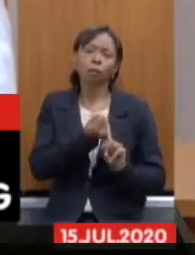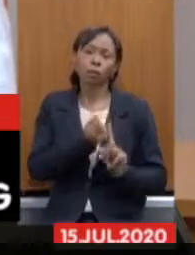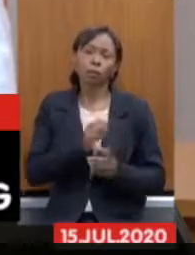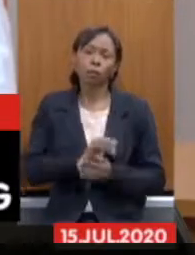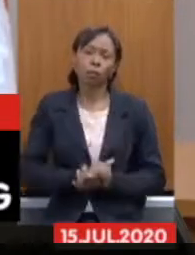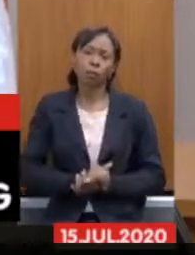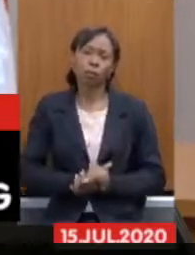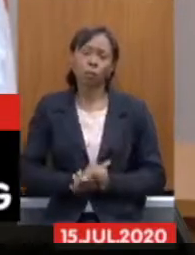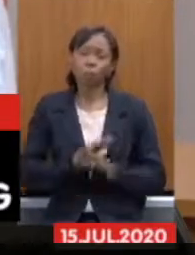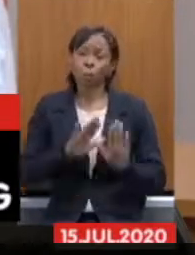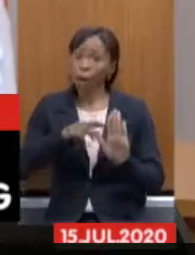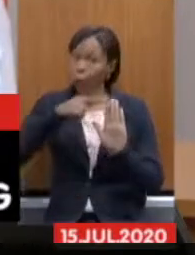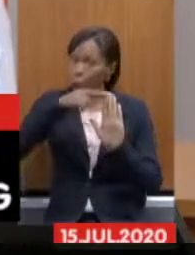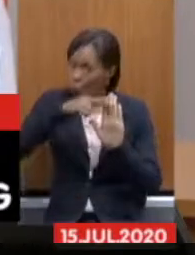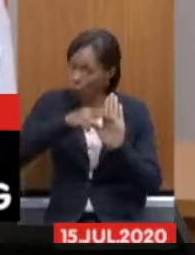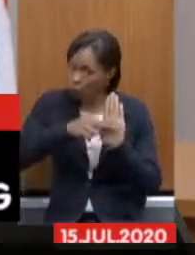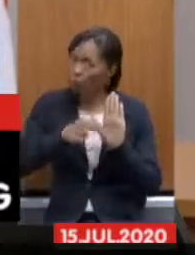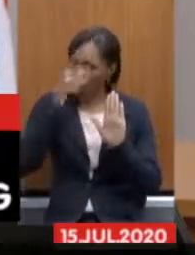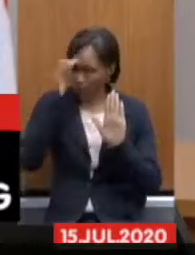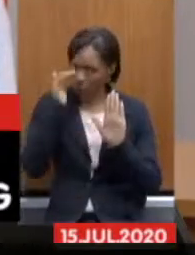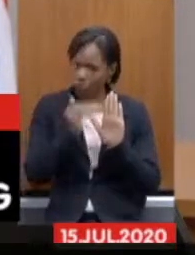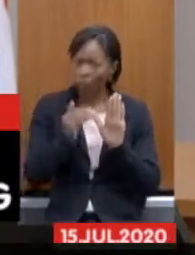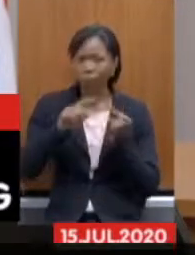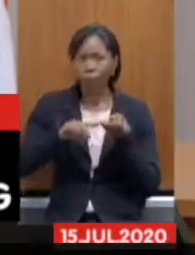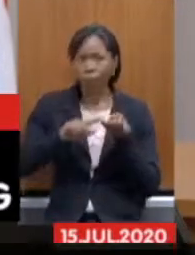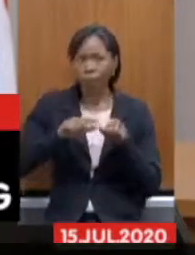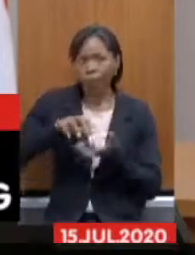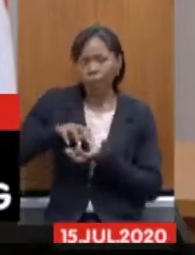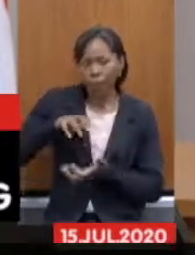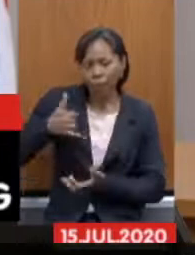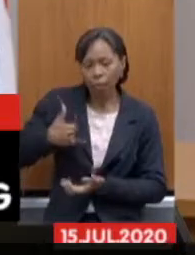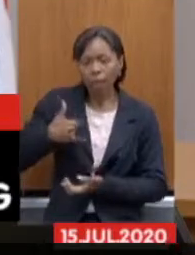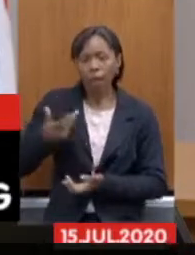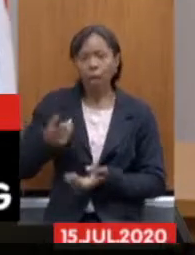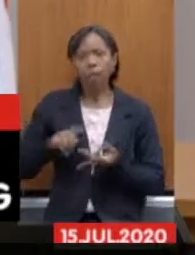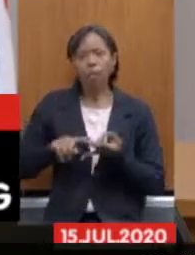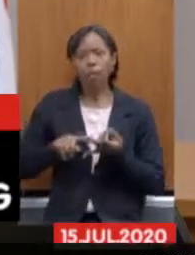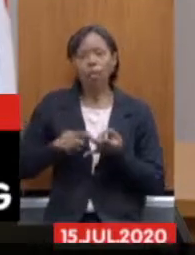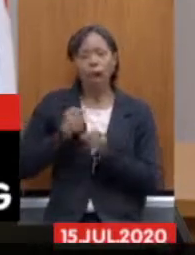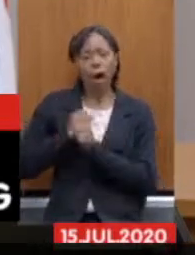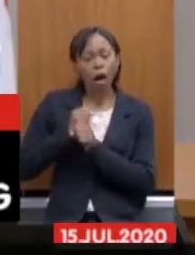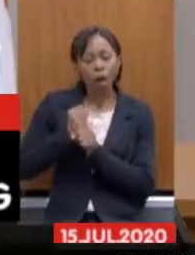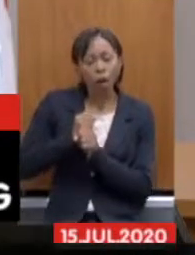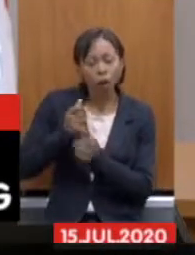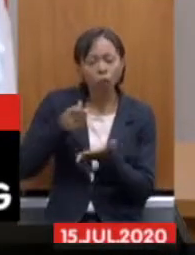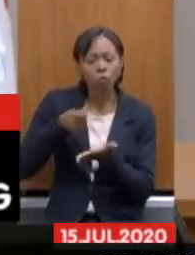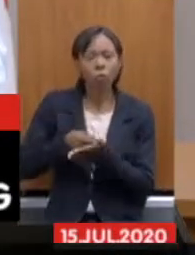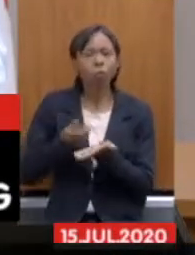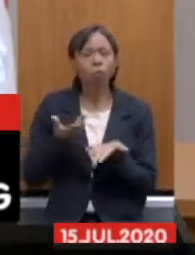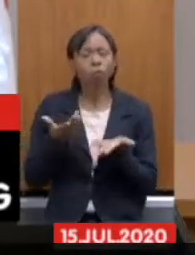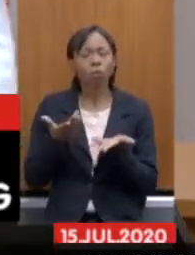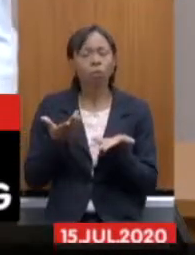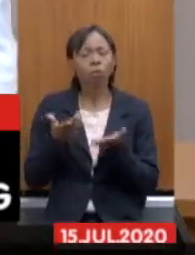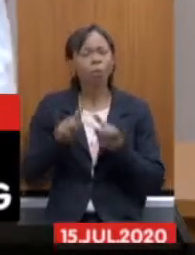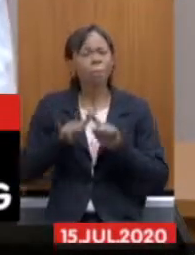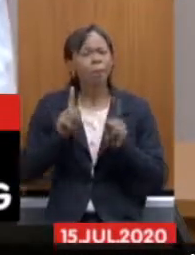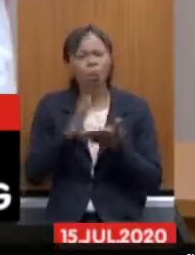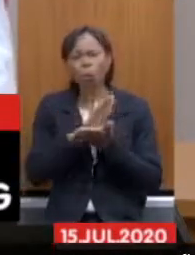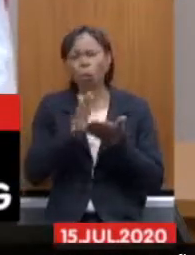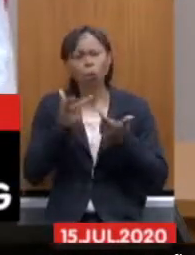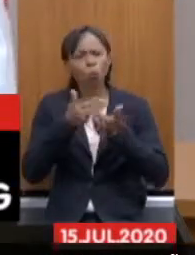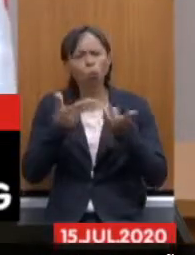é lógico que dentro de regras idade tempo de contribuição mas tem coisas